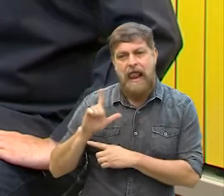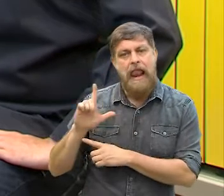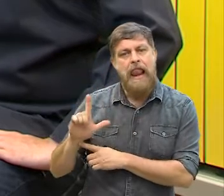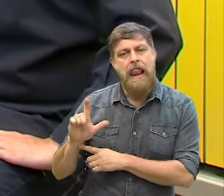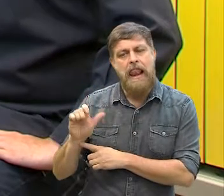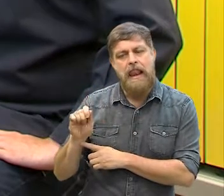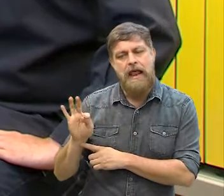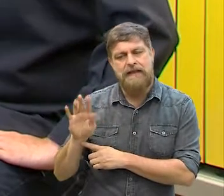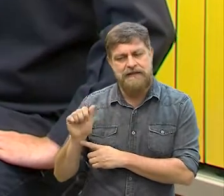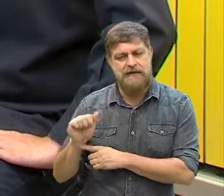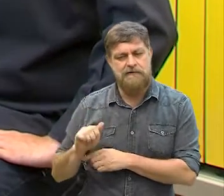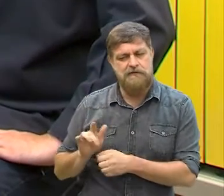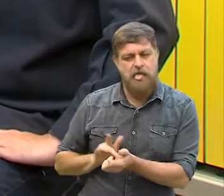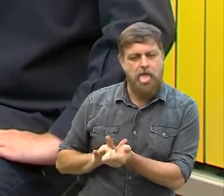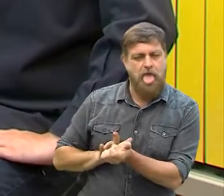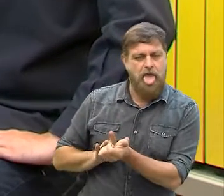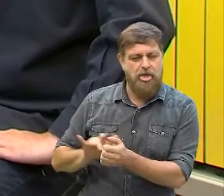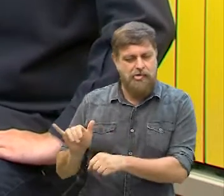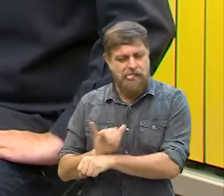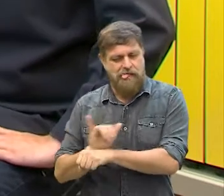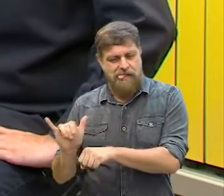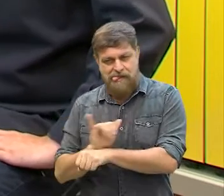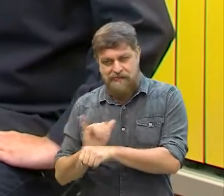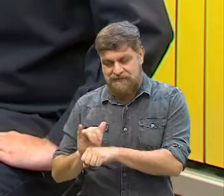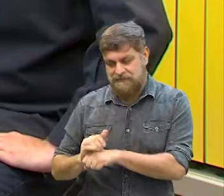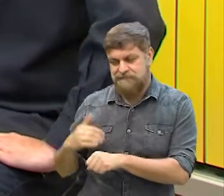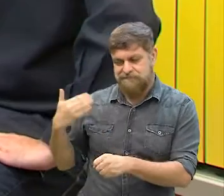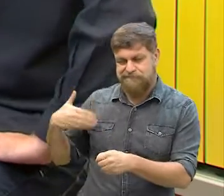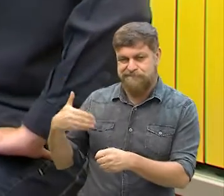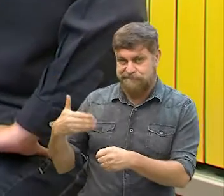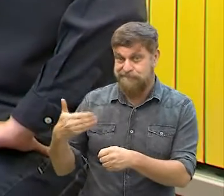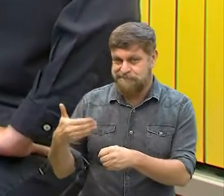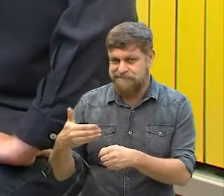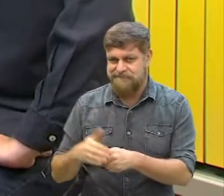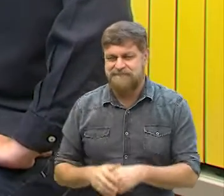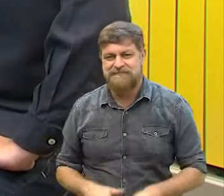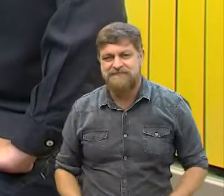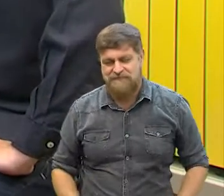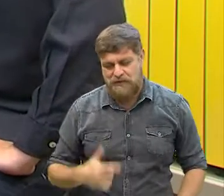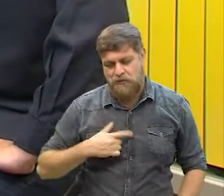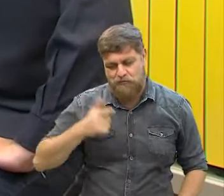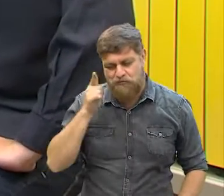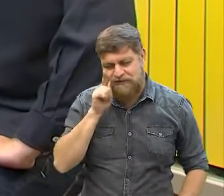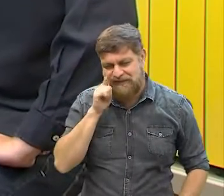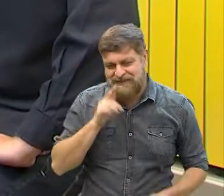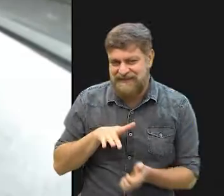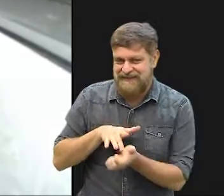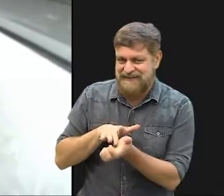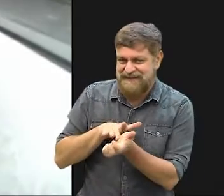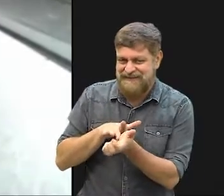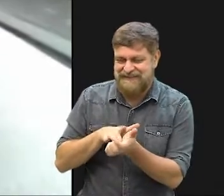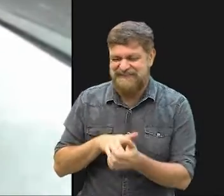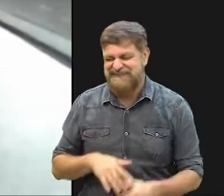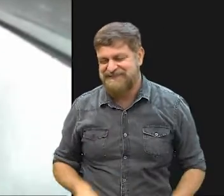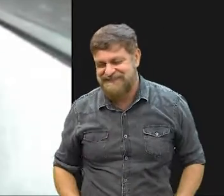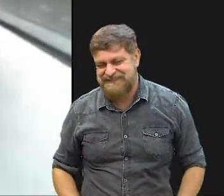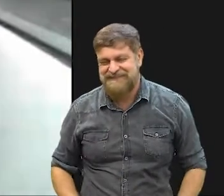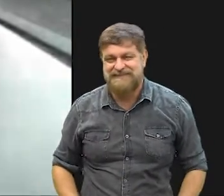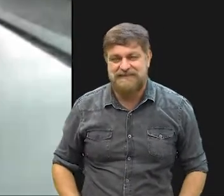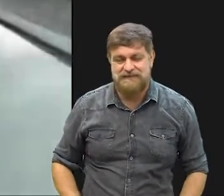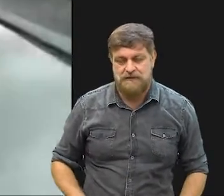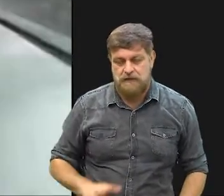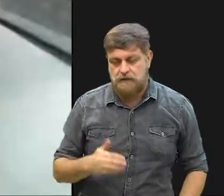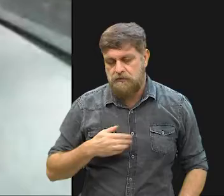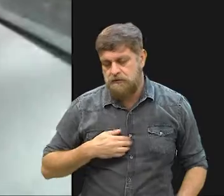Eu enganava bem, viu? Eu enganei bem durante muito tempo. Tá. E daí, quando